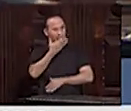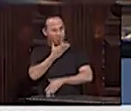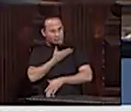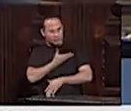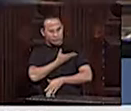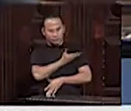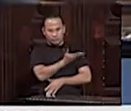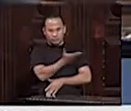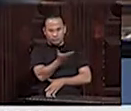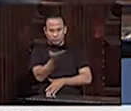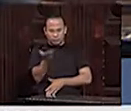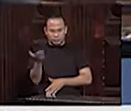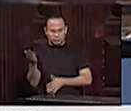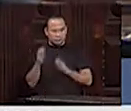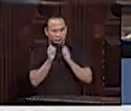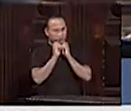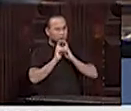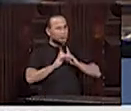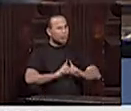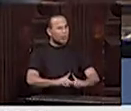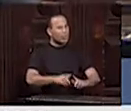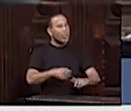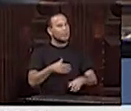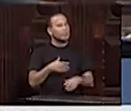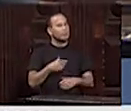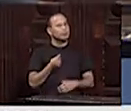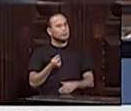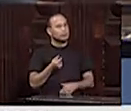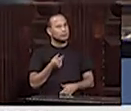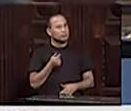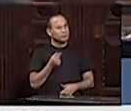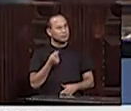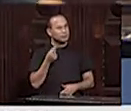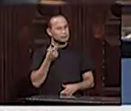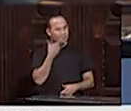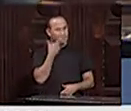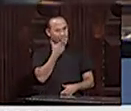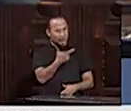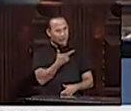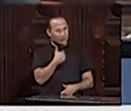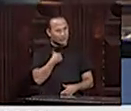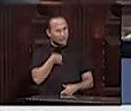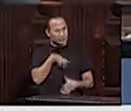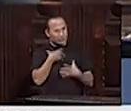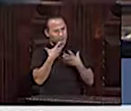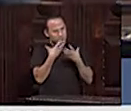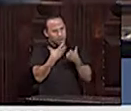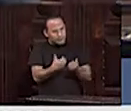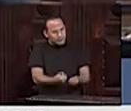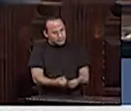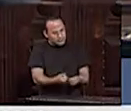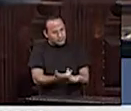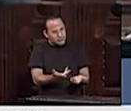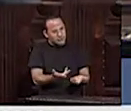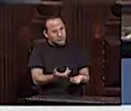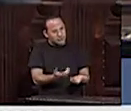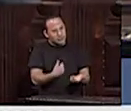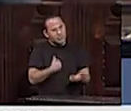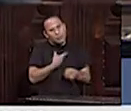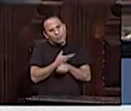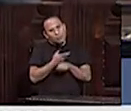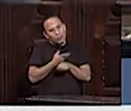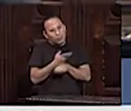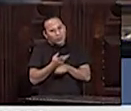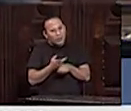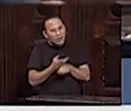aqui nas galerias da casa há muito tempo, dizer que eu recebi, deputado Valdec, fui procurado